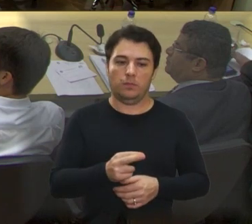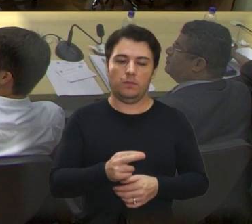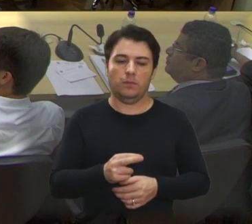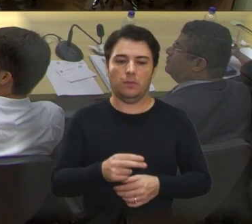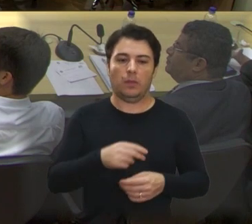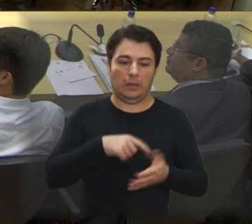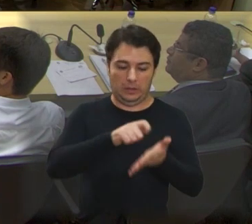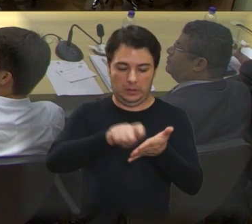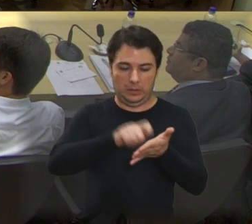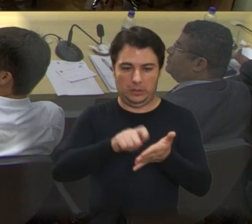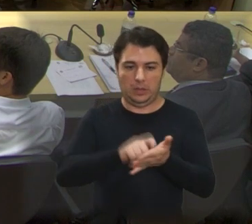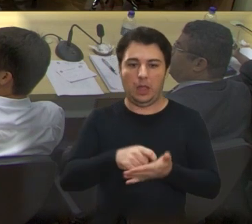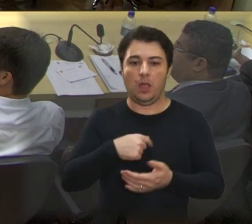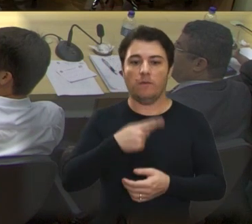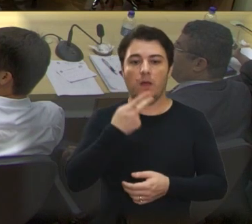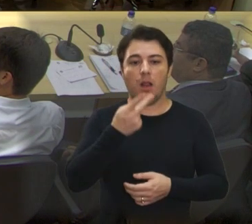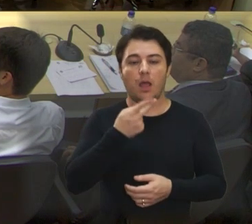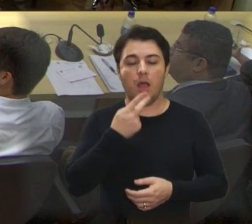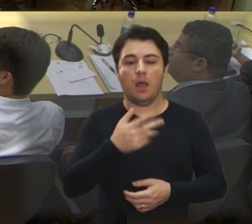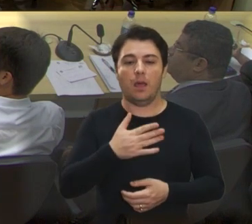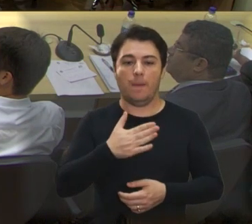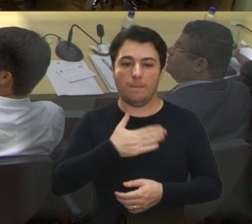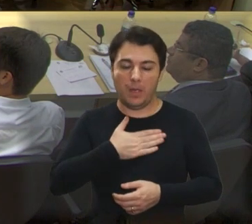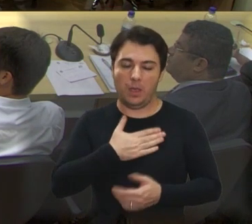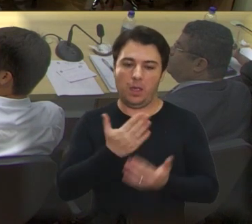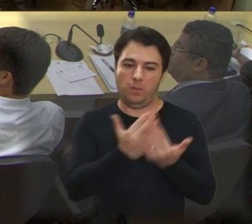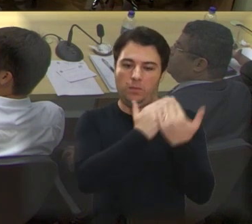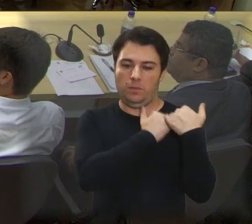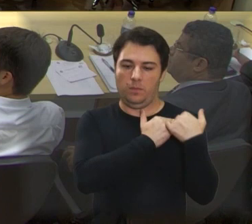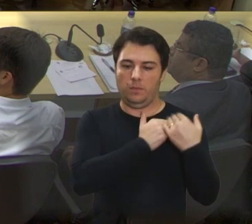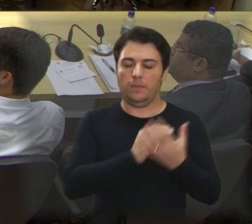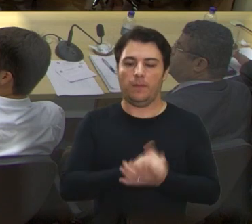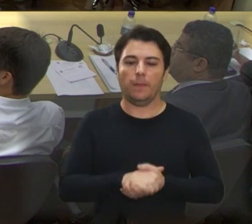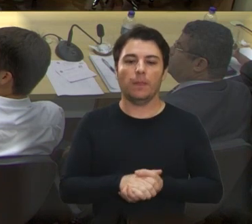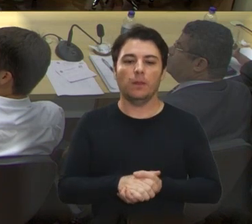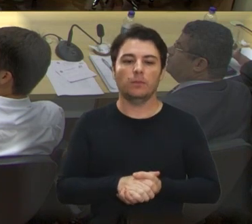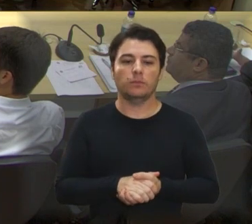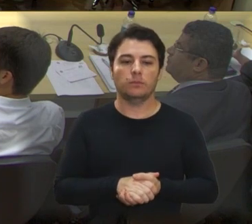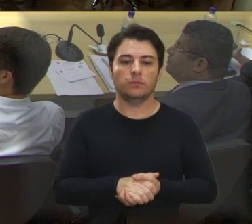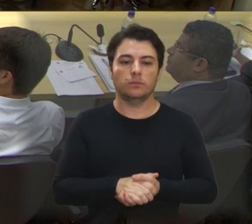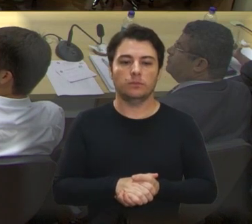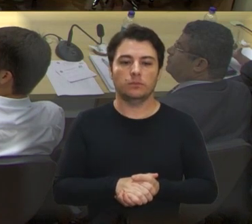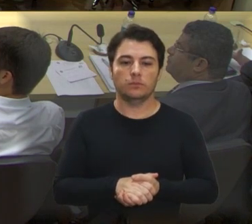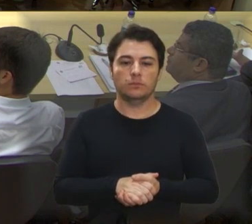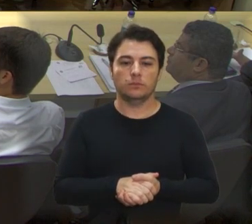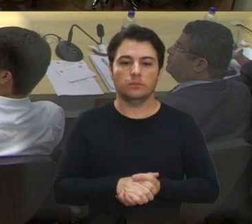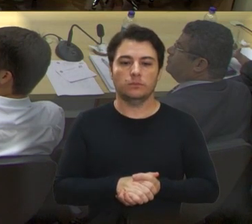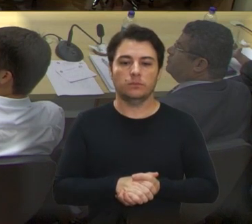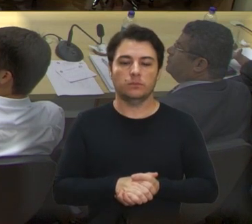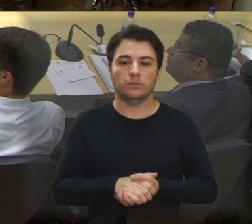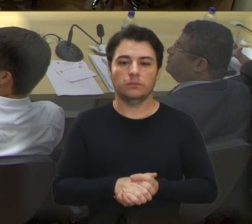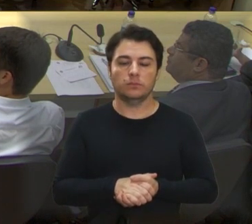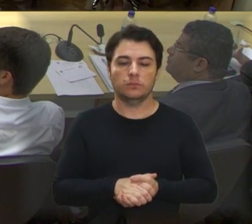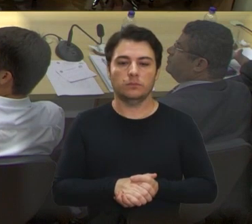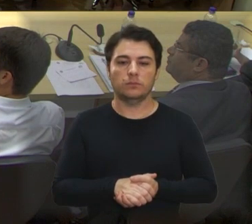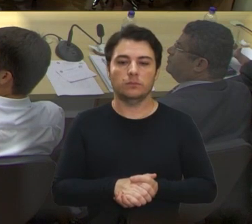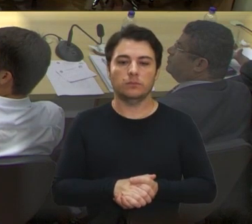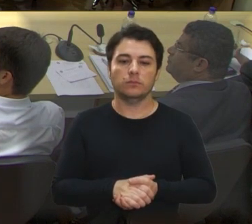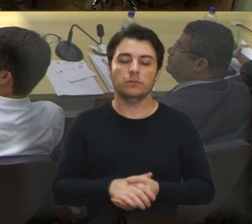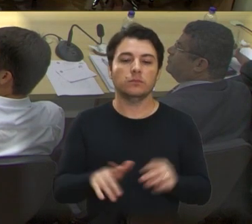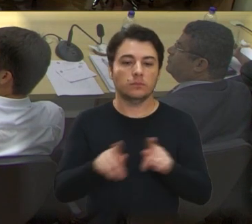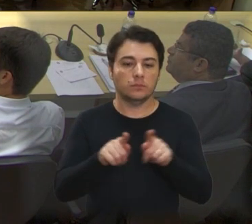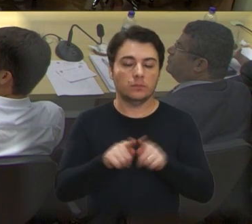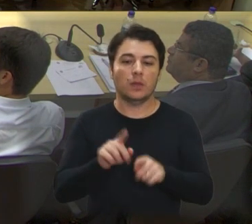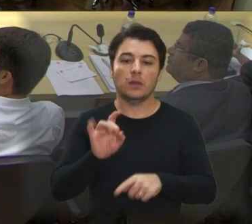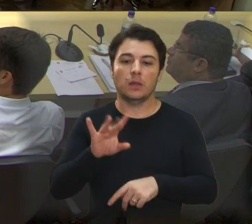link aqui aquilo que tá na responsabilidade da minha resposta e vou falando para você está quanto com relação aos